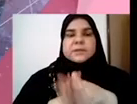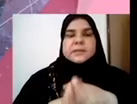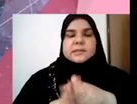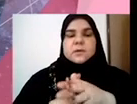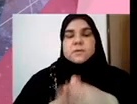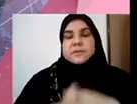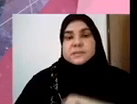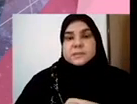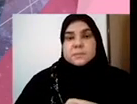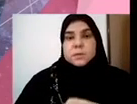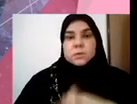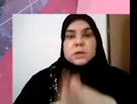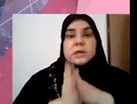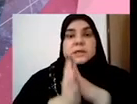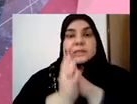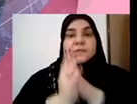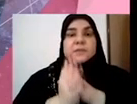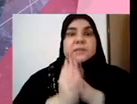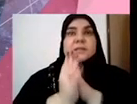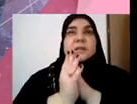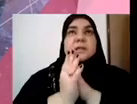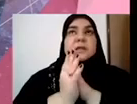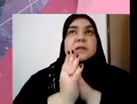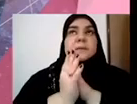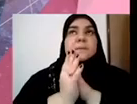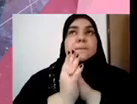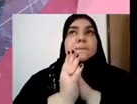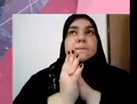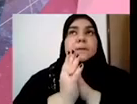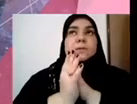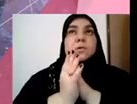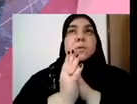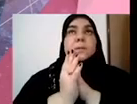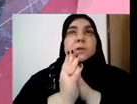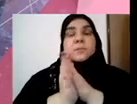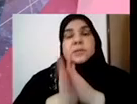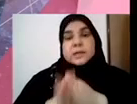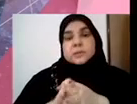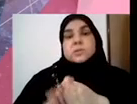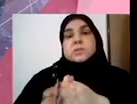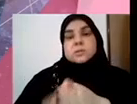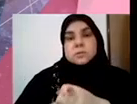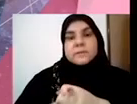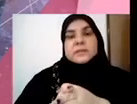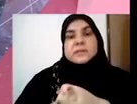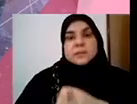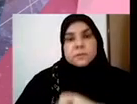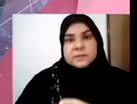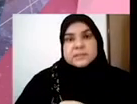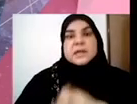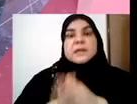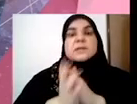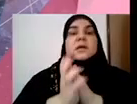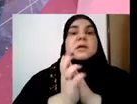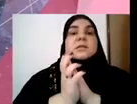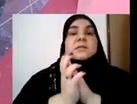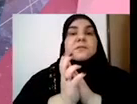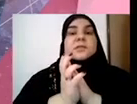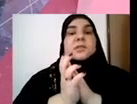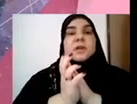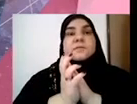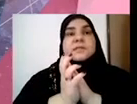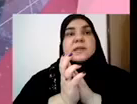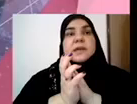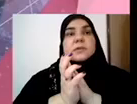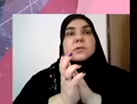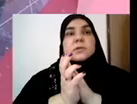seria 95 vezes 1.000. Se fosse... Desculpa, 9.500, 95 vezes 100. Se